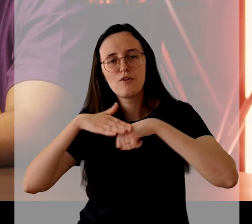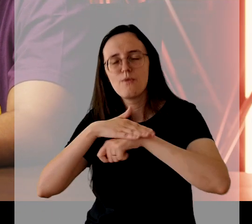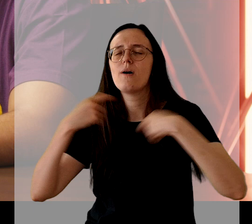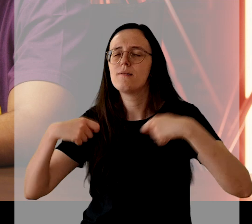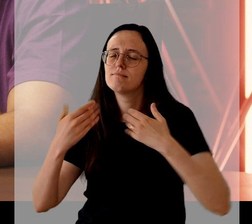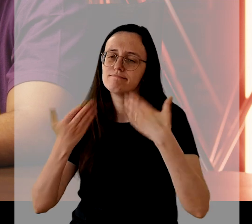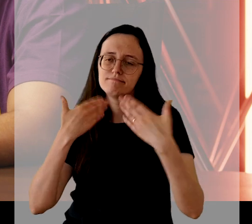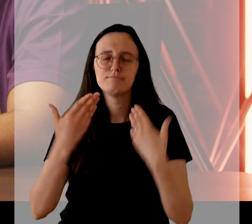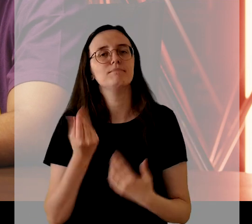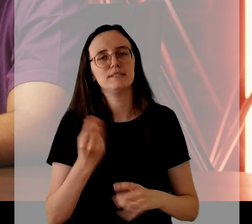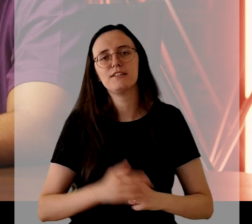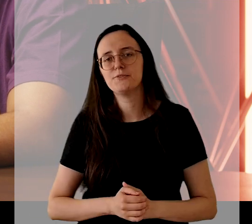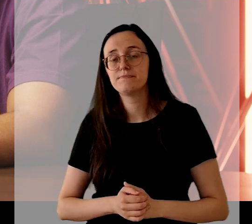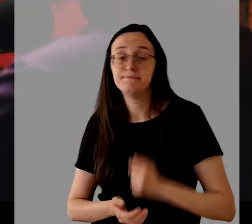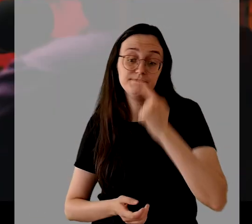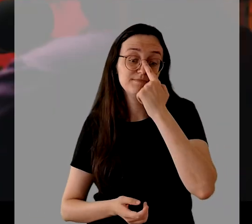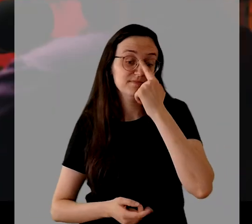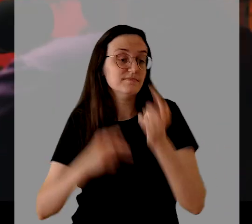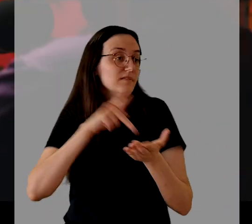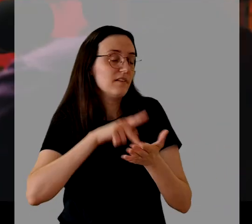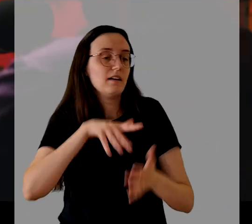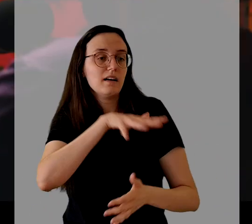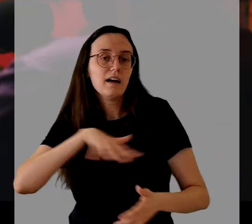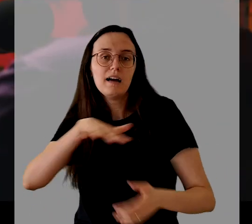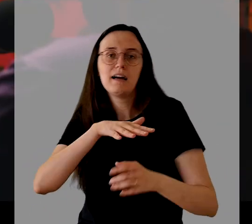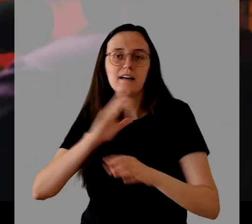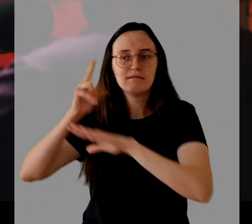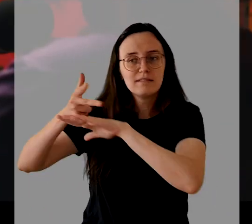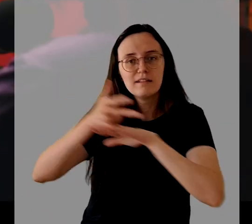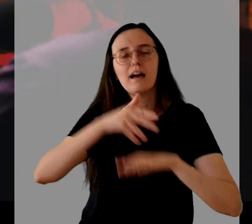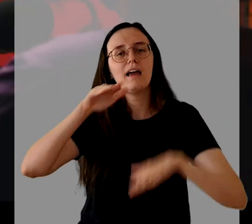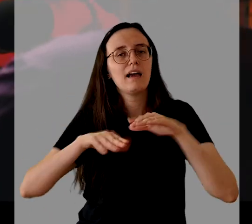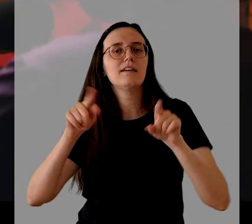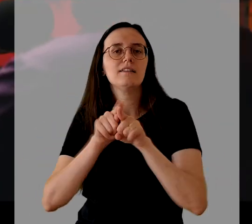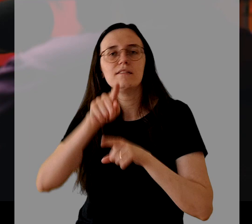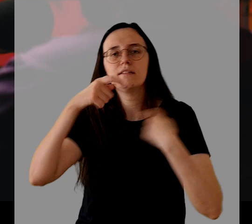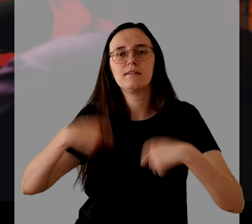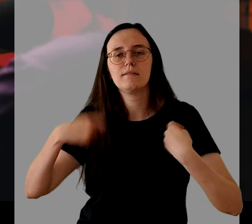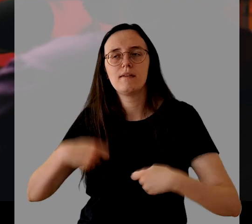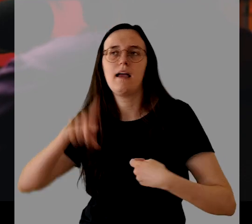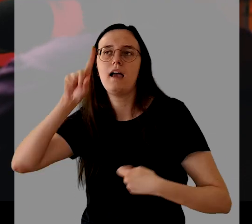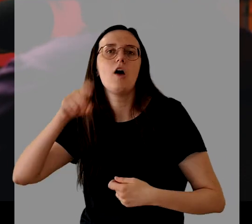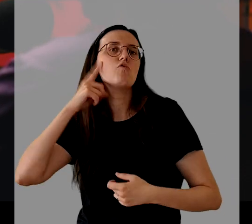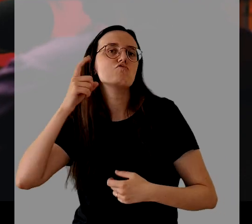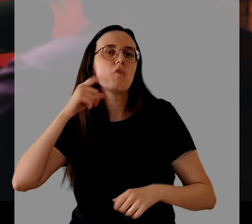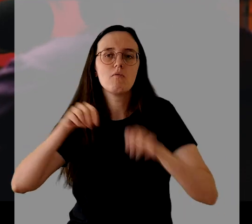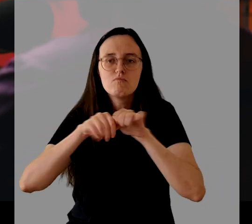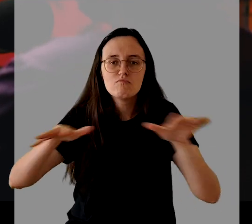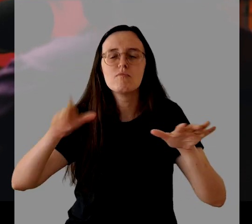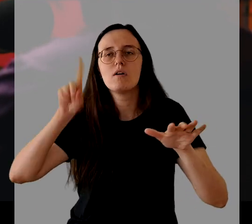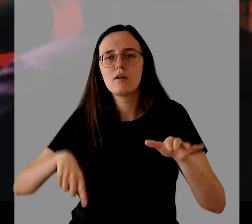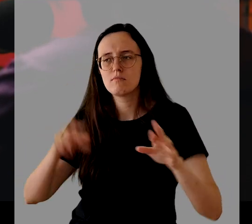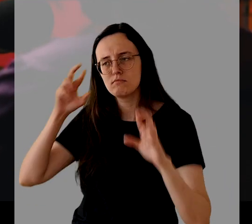conversar, tem que ter esse Conversam relacionamento. bastante. Muitas vezes também com o departamento de câmera, né? Porque você também, às vezes, tem que fazer a transmissão do som